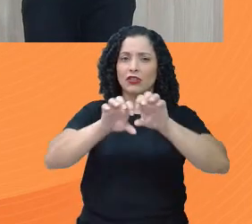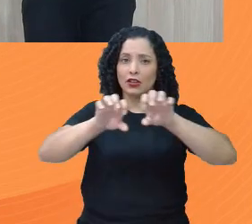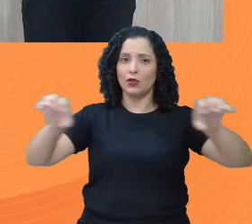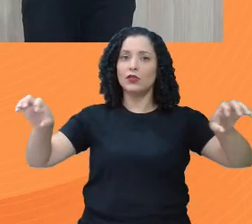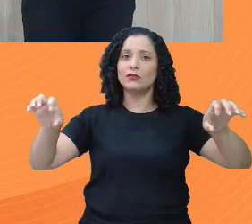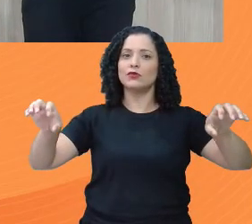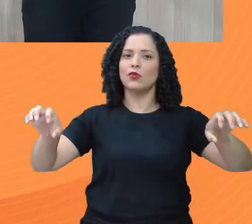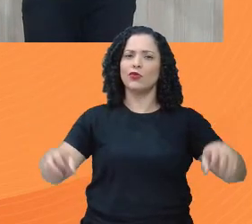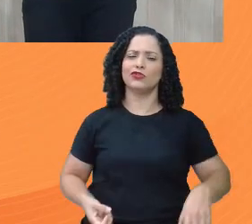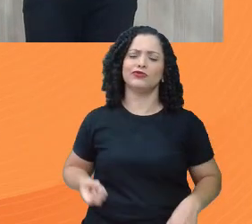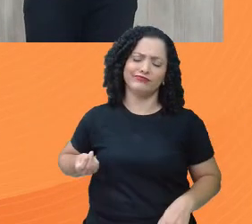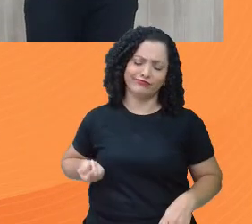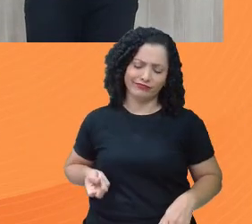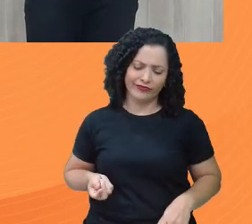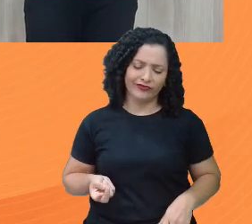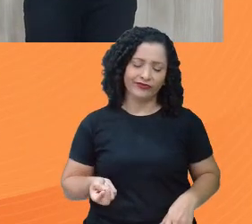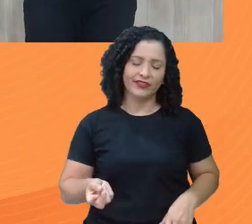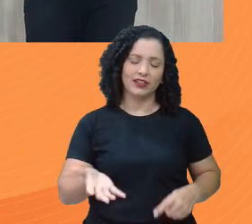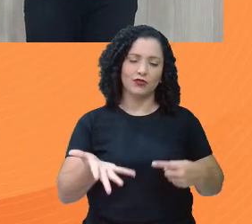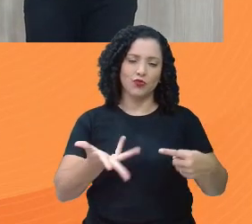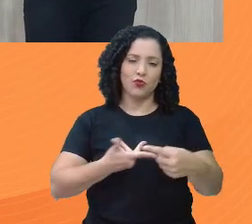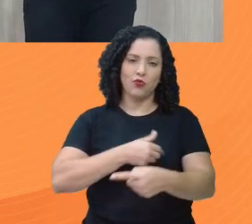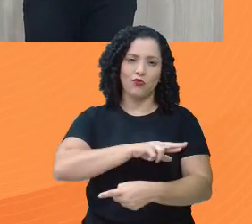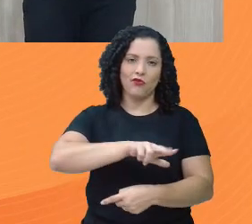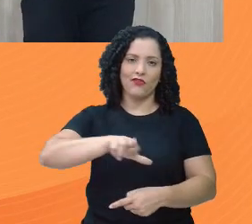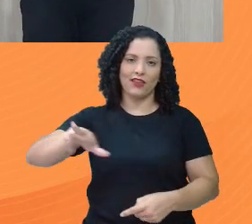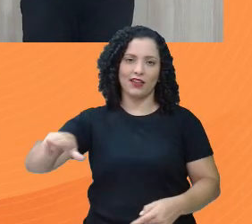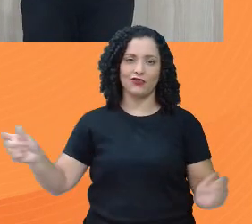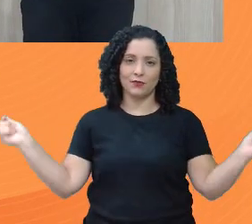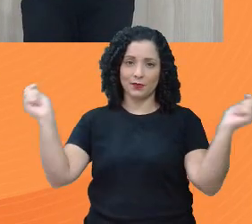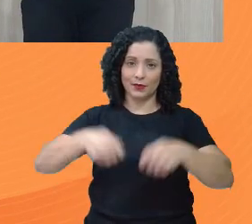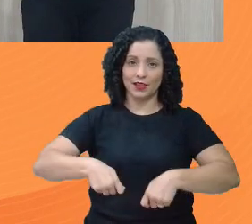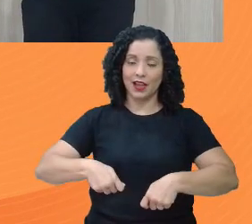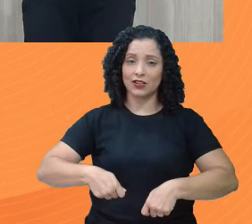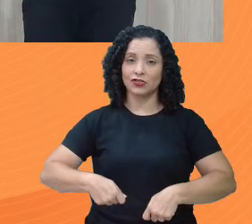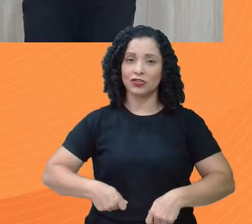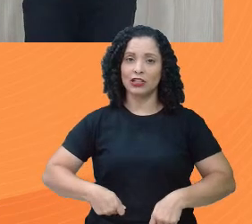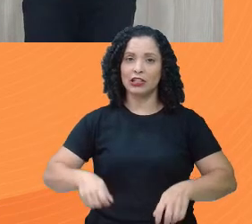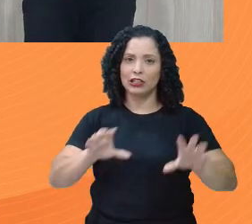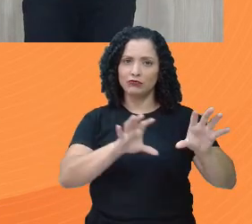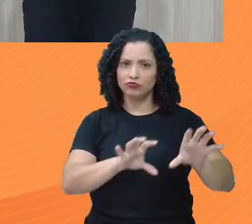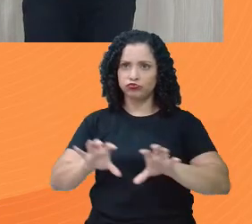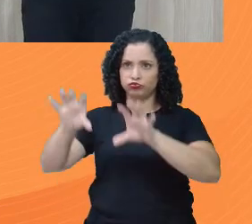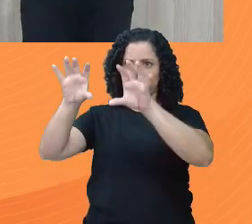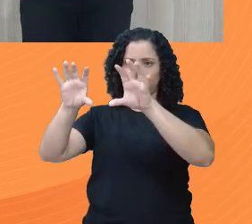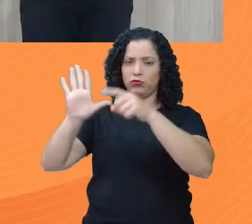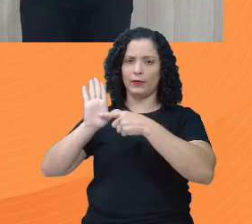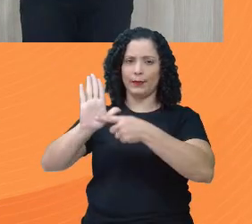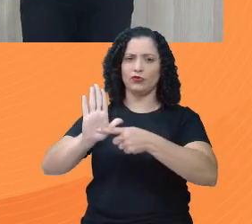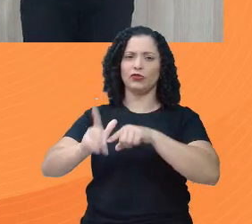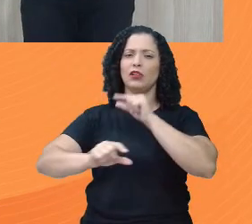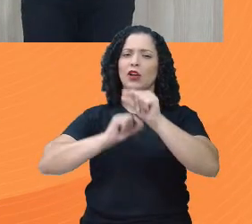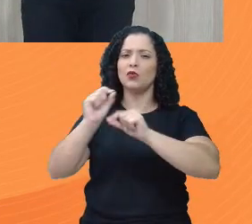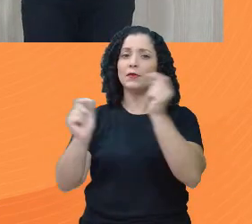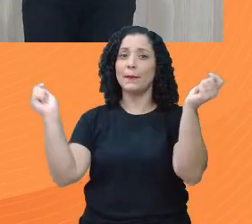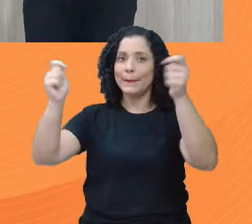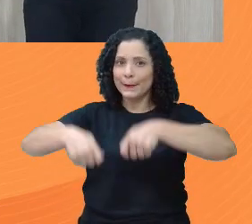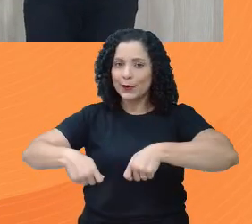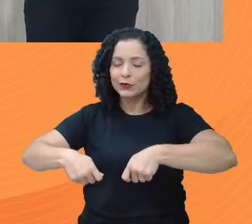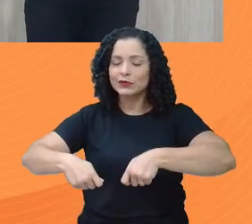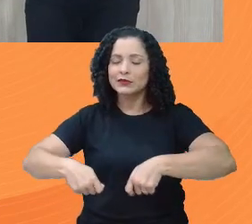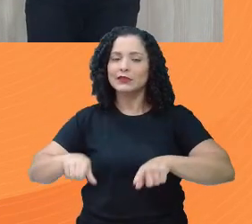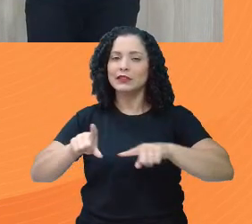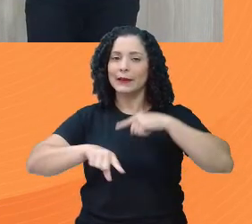com infinitas soluções e lá a gente destacou a solução que era pertinente às duas equações ao mesmo tempo. Depois a